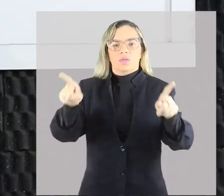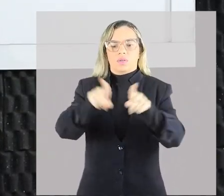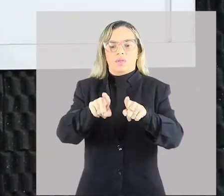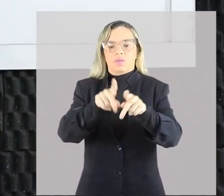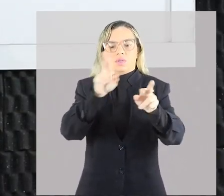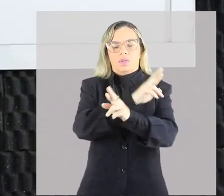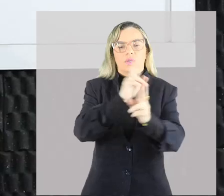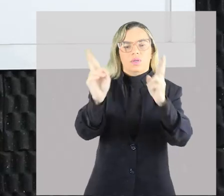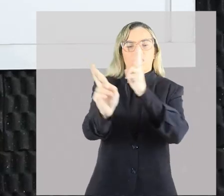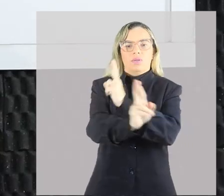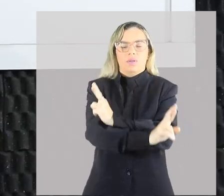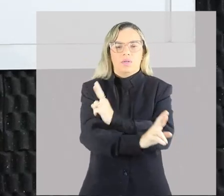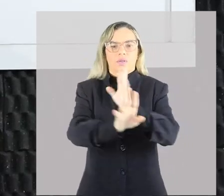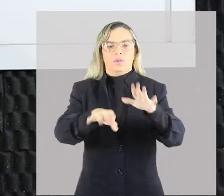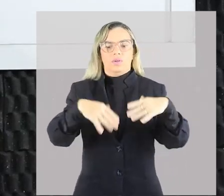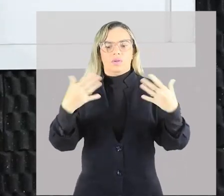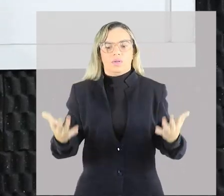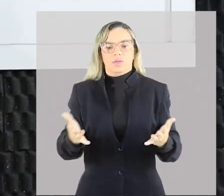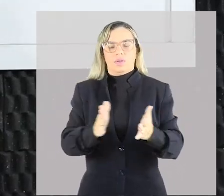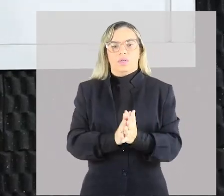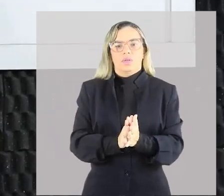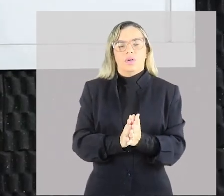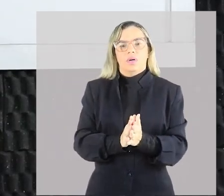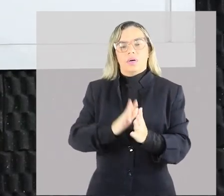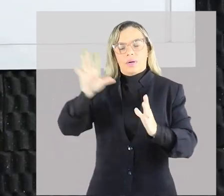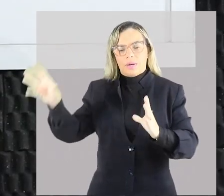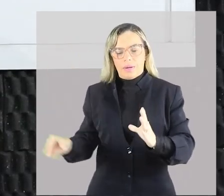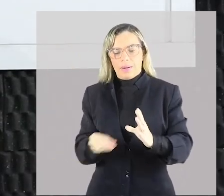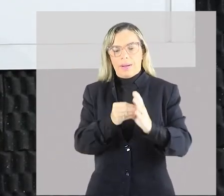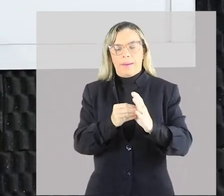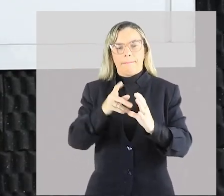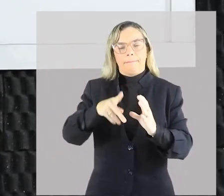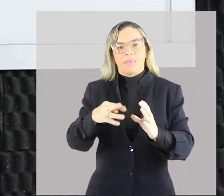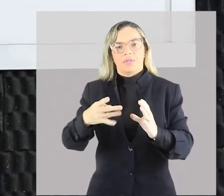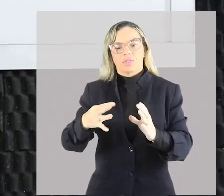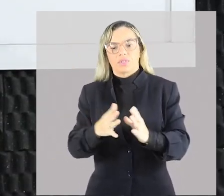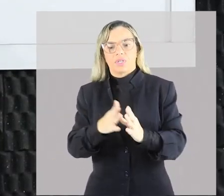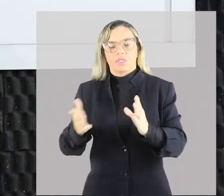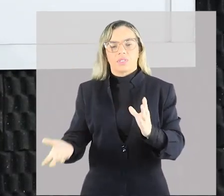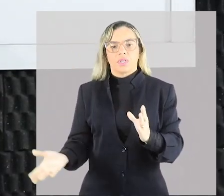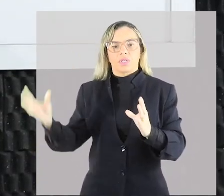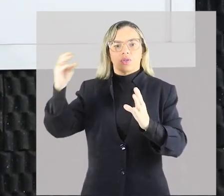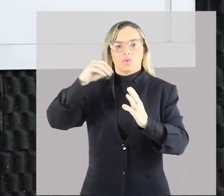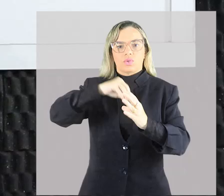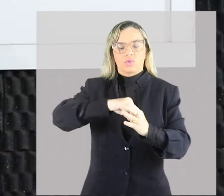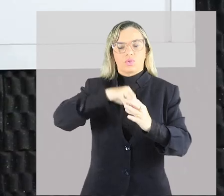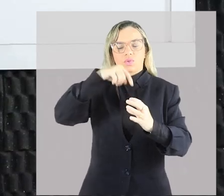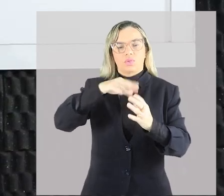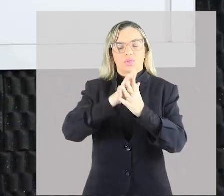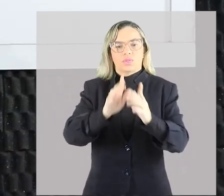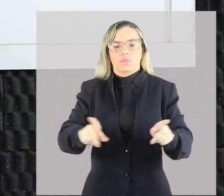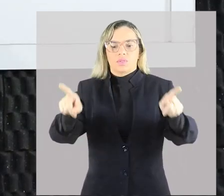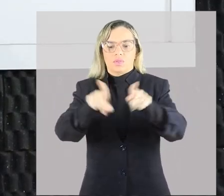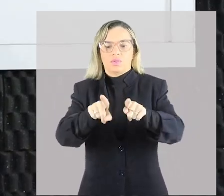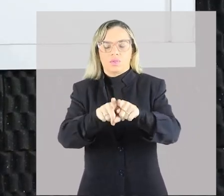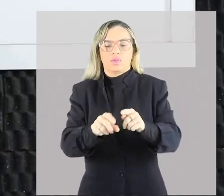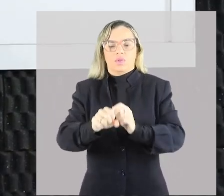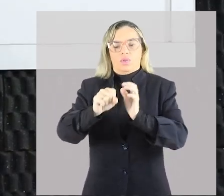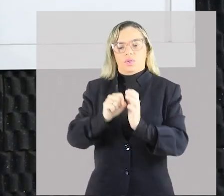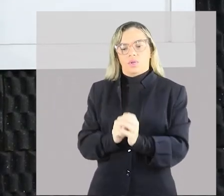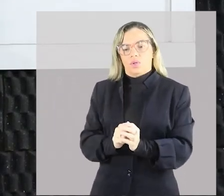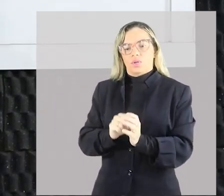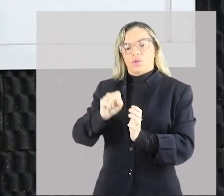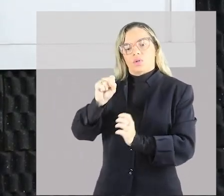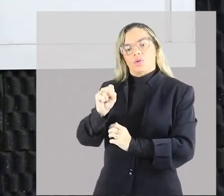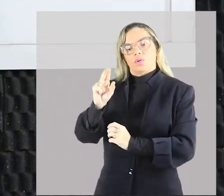algumas relações, que é a relação de pertinência, a relação de inclusão, né? Vamos falar também de subconjunto.